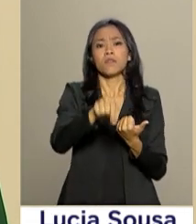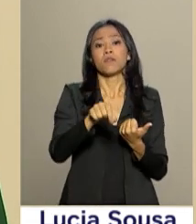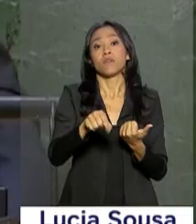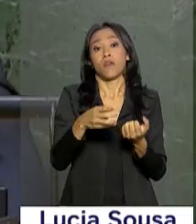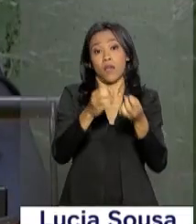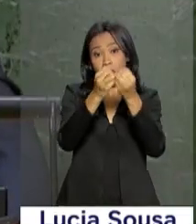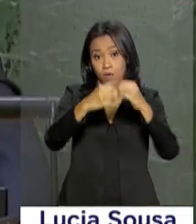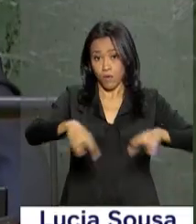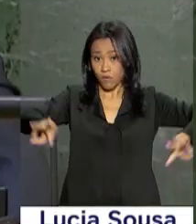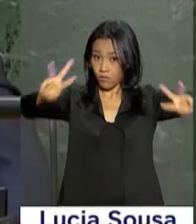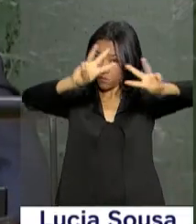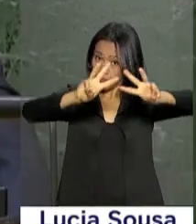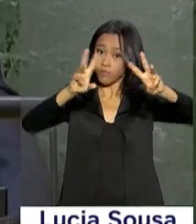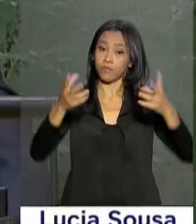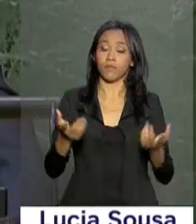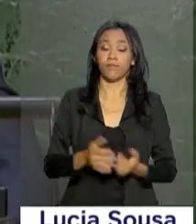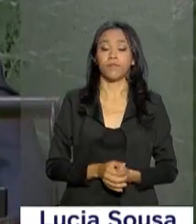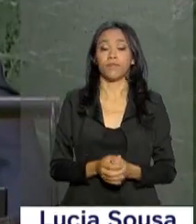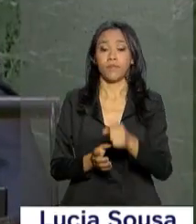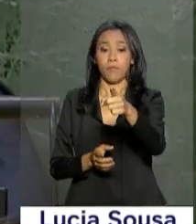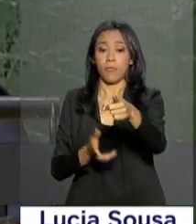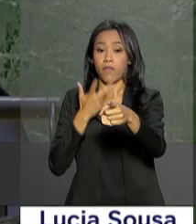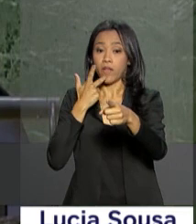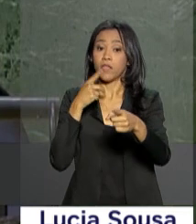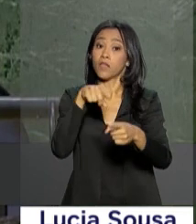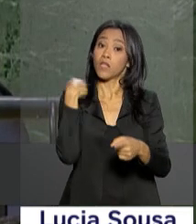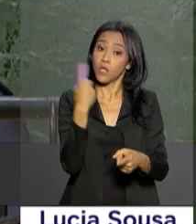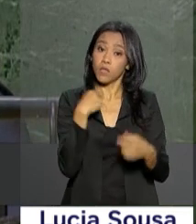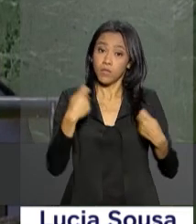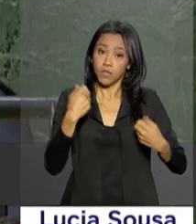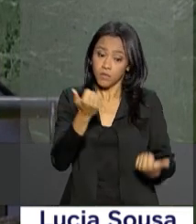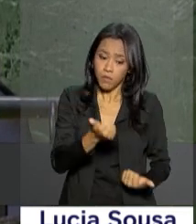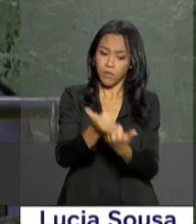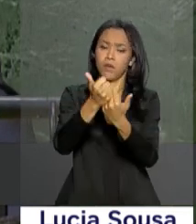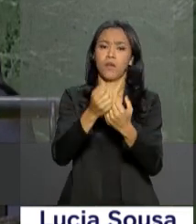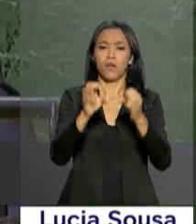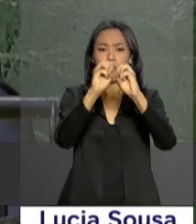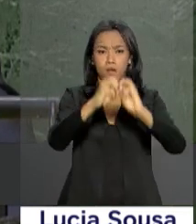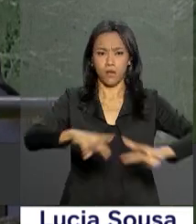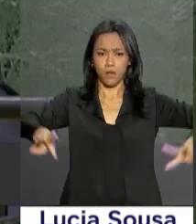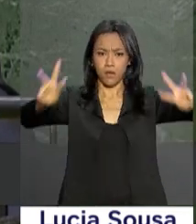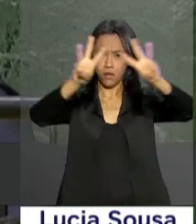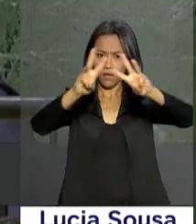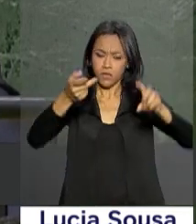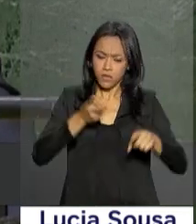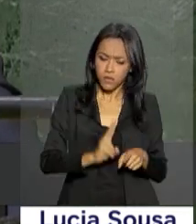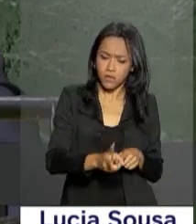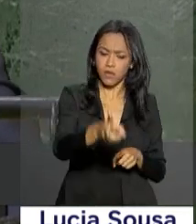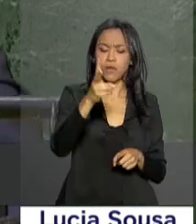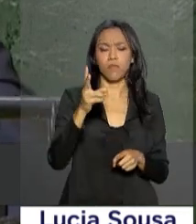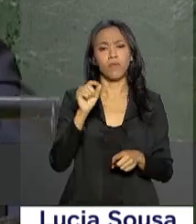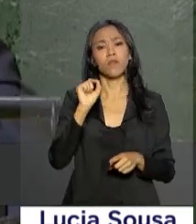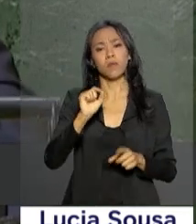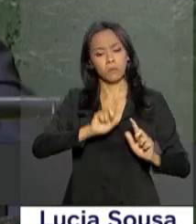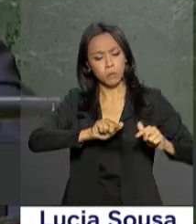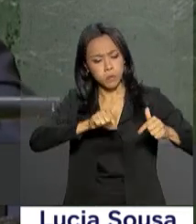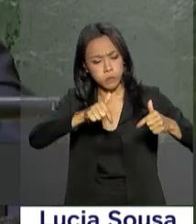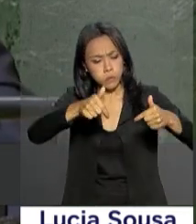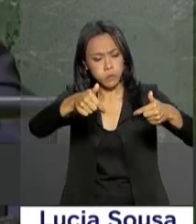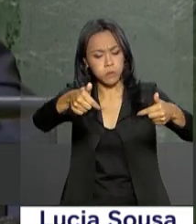segurança precisamos fortalecer esta organização precisamos torná la cada vez mais legítima e